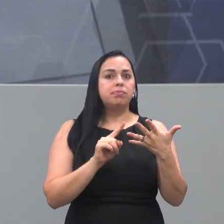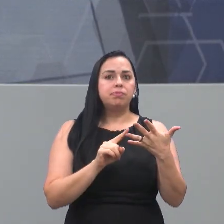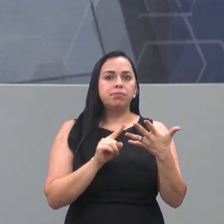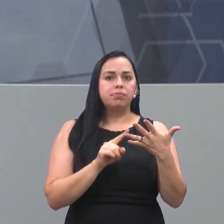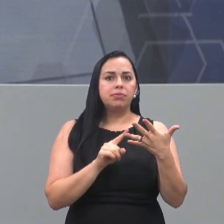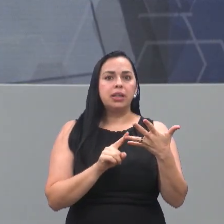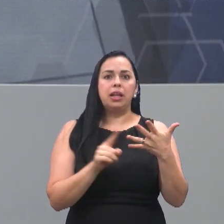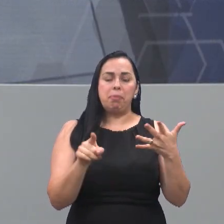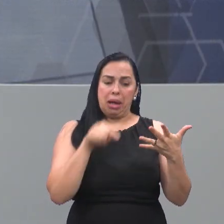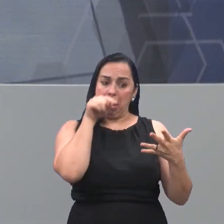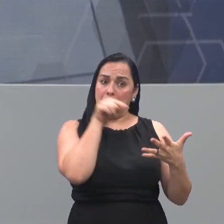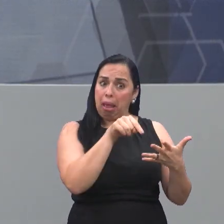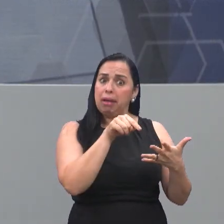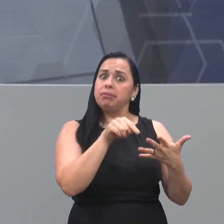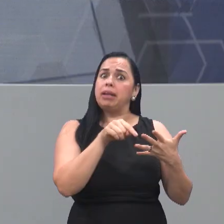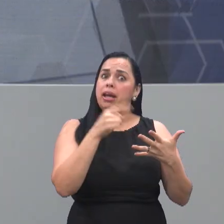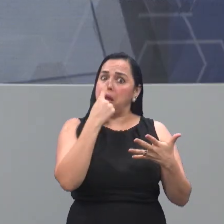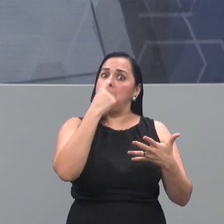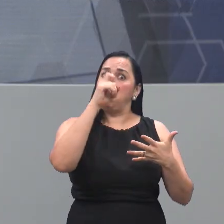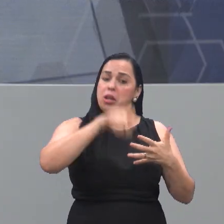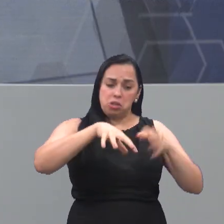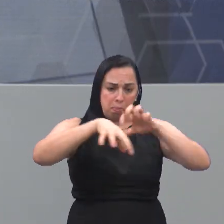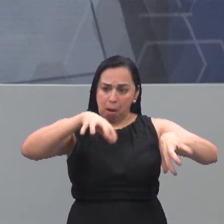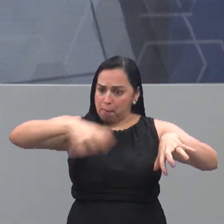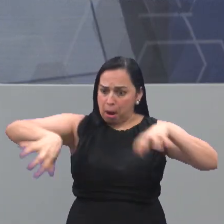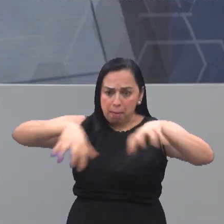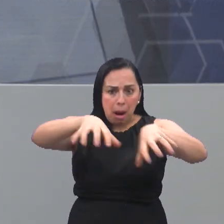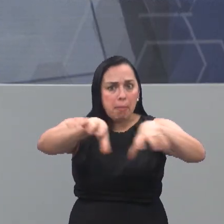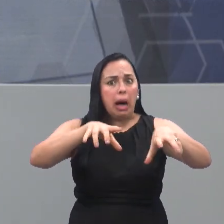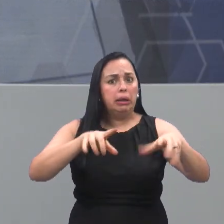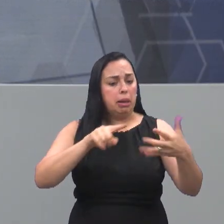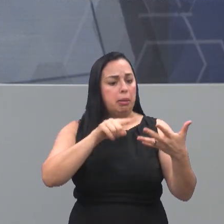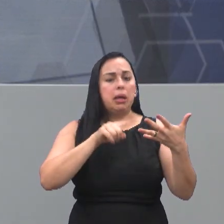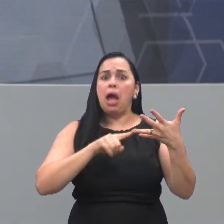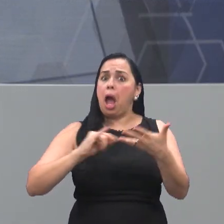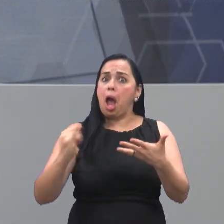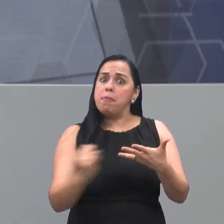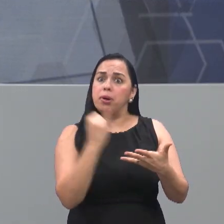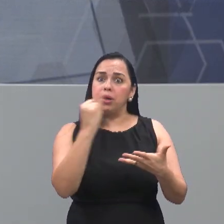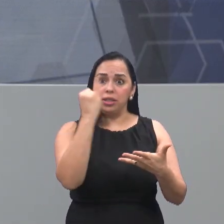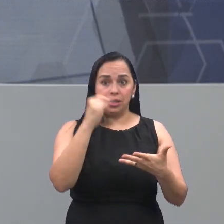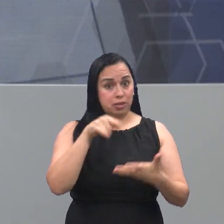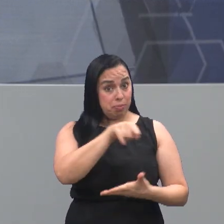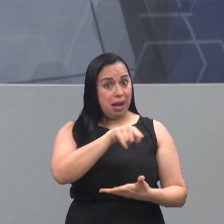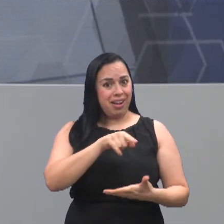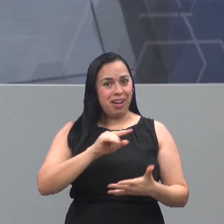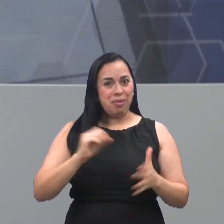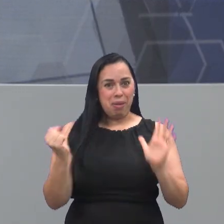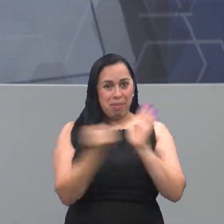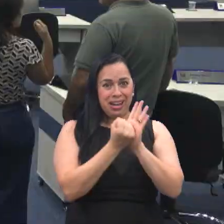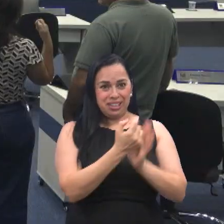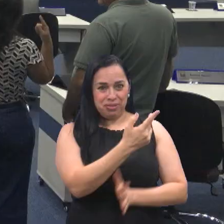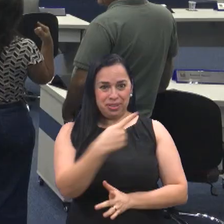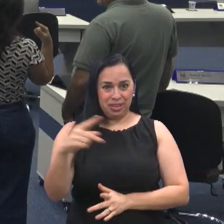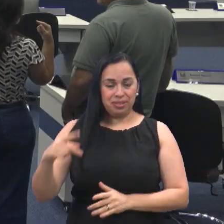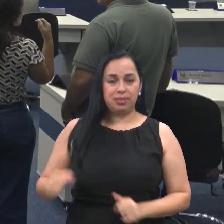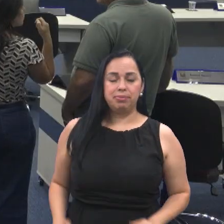do lixo lá, tudo, né, o resíduo ambiental, que isso é muito importante para a marca de vocês. Obrigado, senhor presidente.